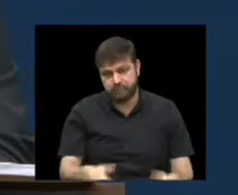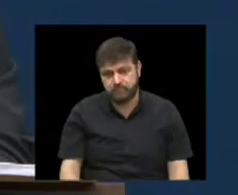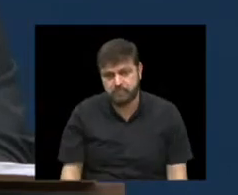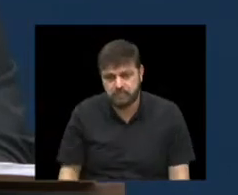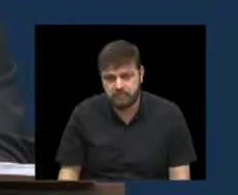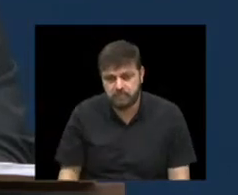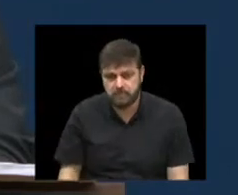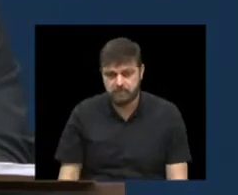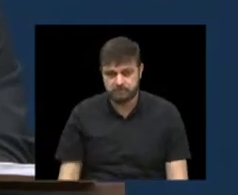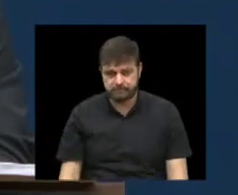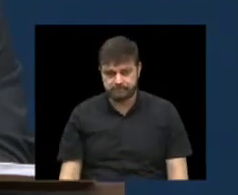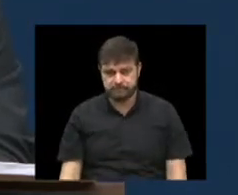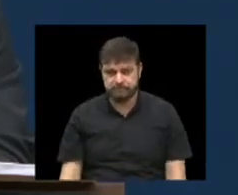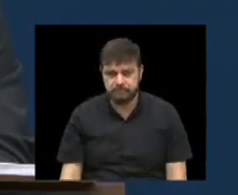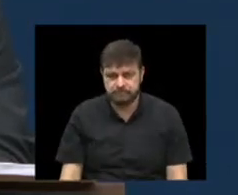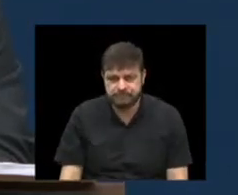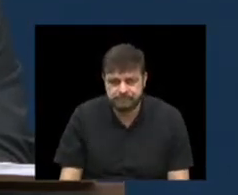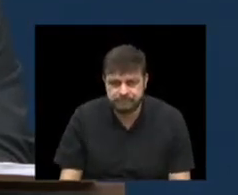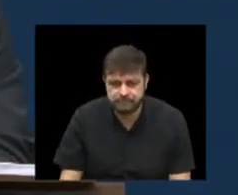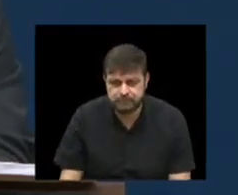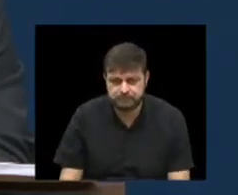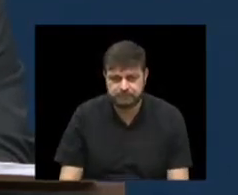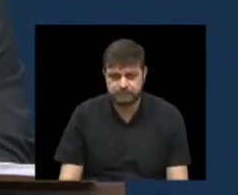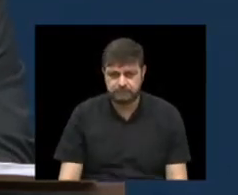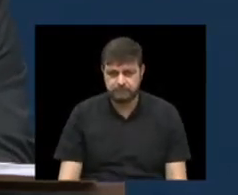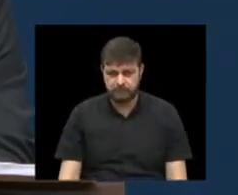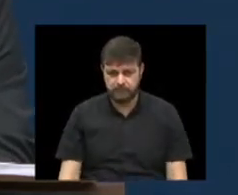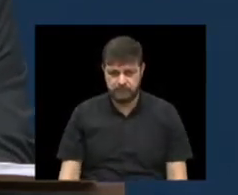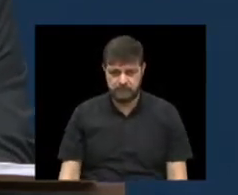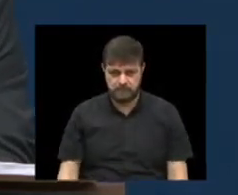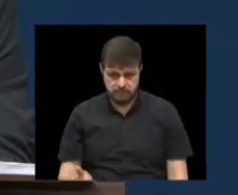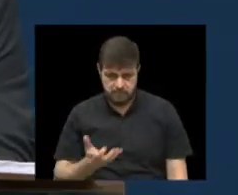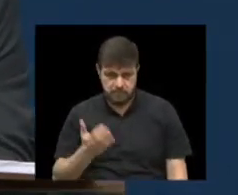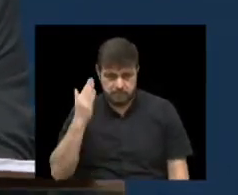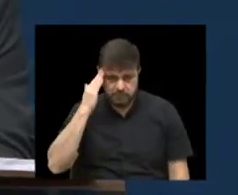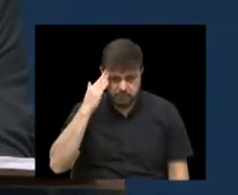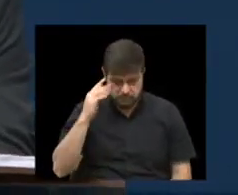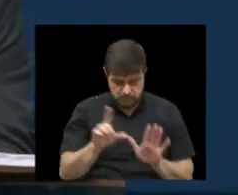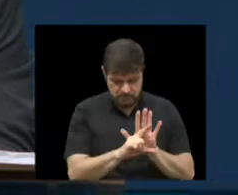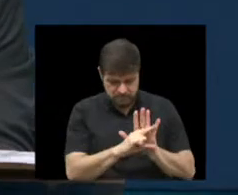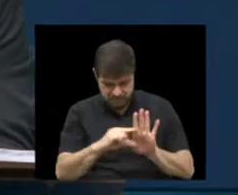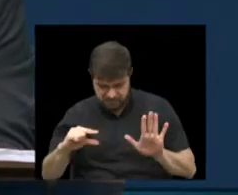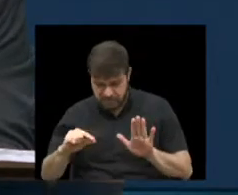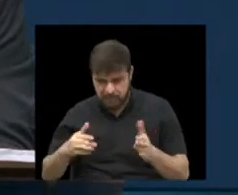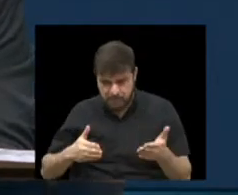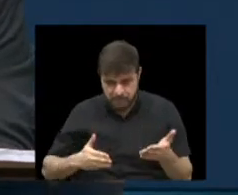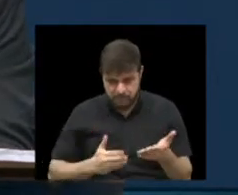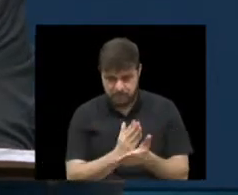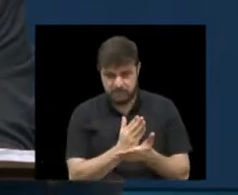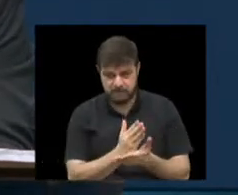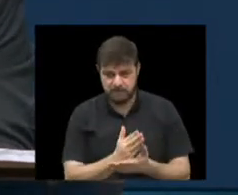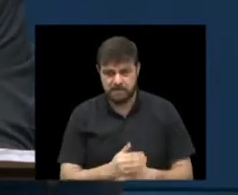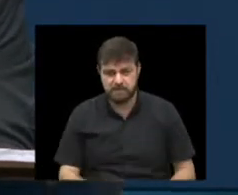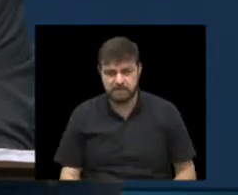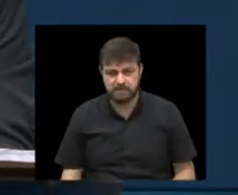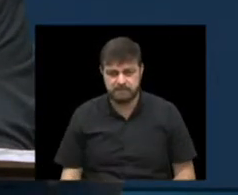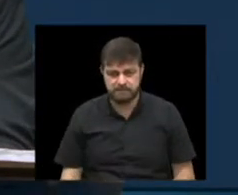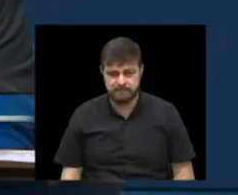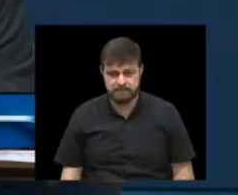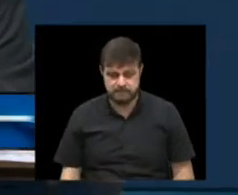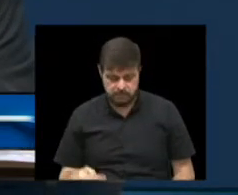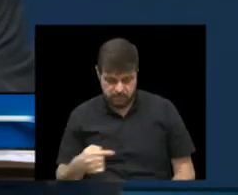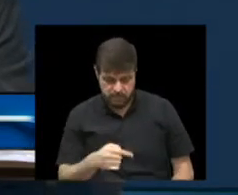Que tem um amplo conhecimento, talvez, se essas emendas fossem aprovadas, apresentadas ou aprovadas